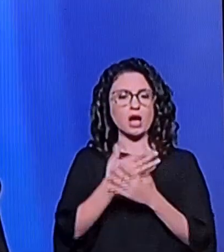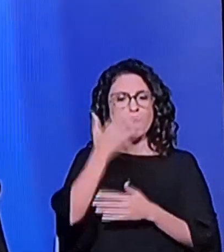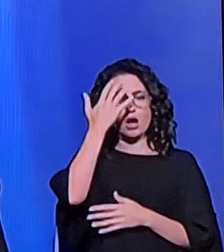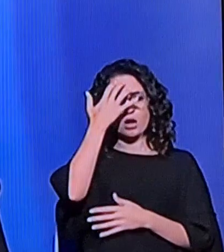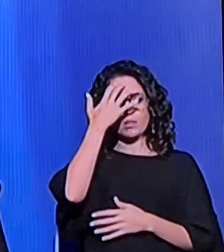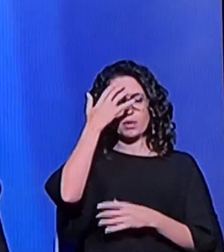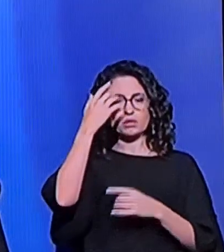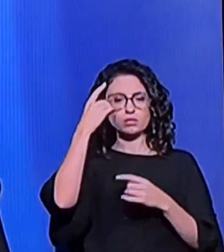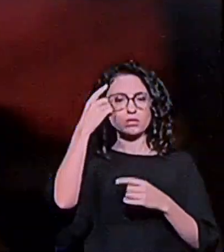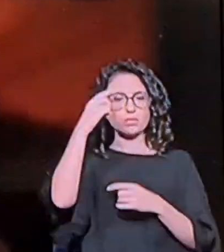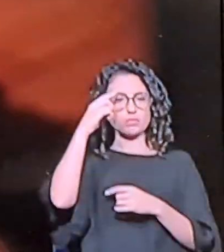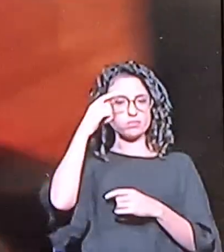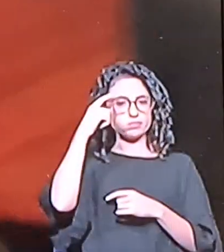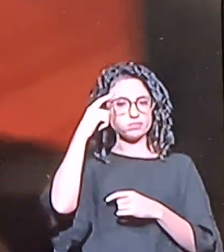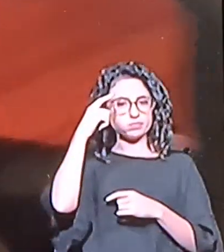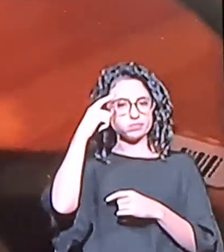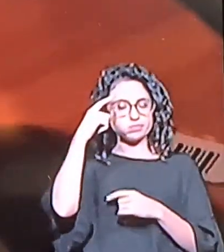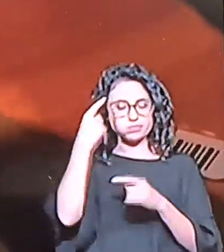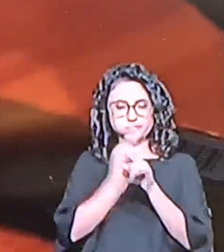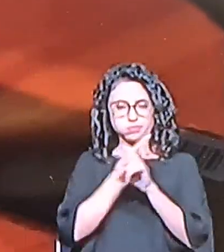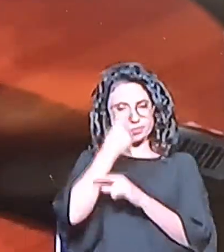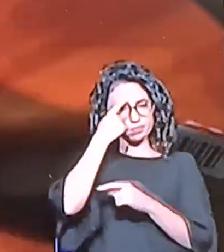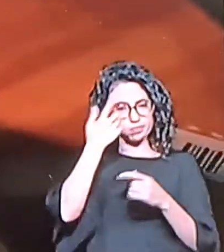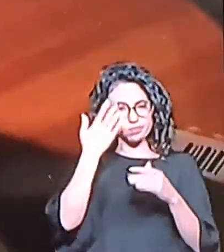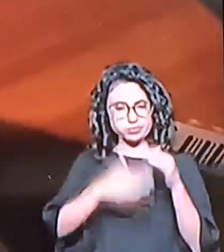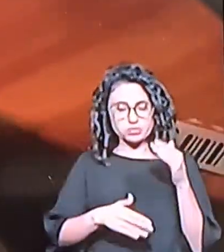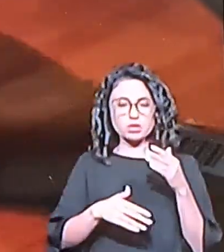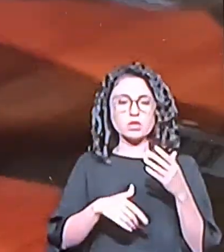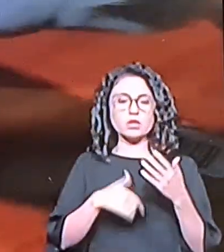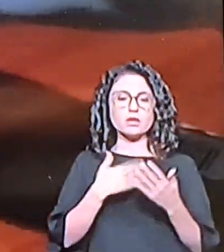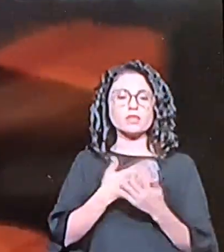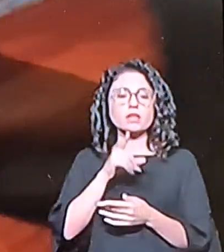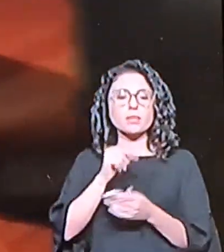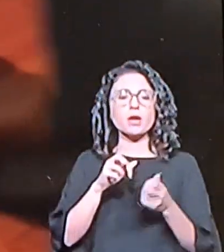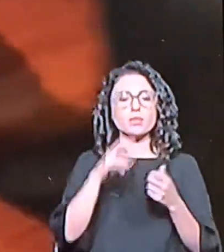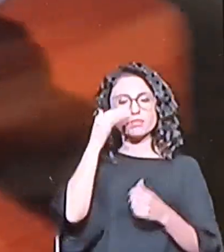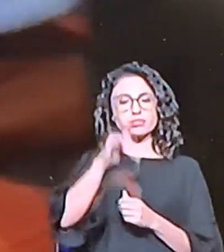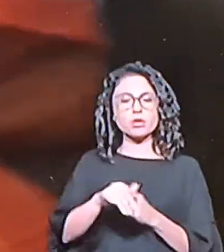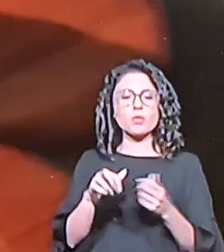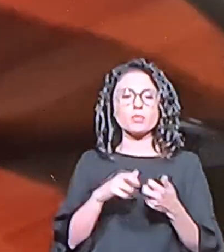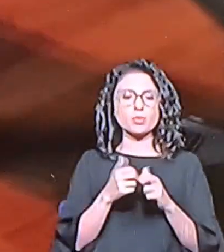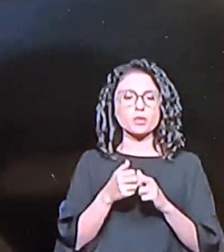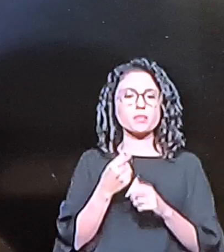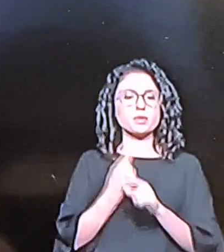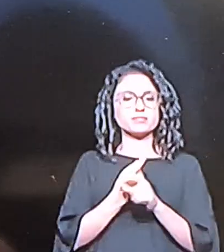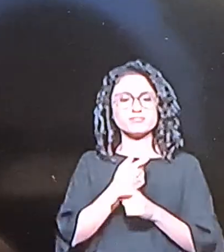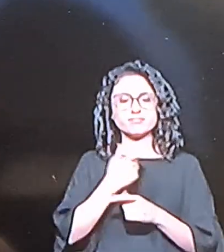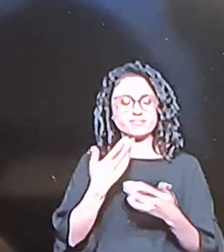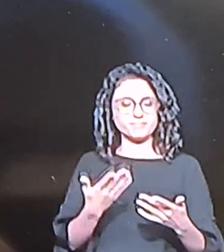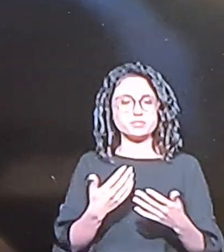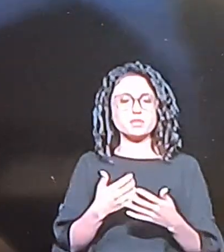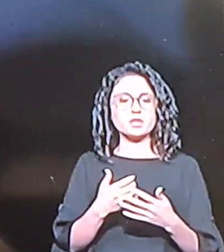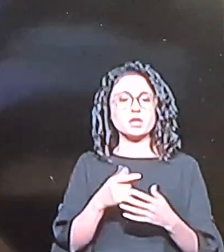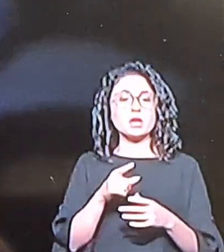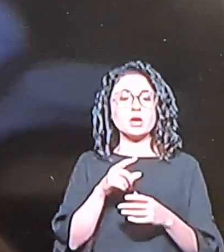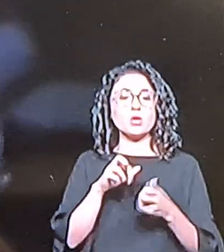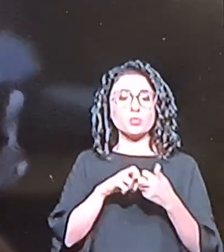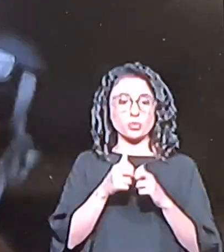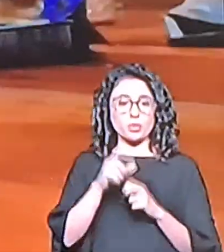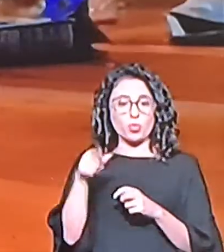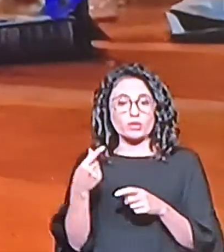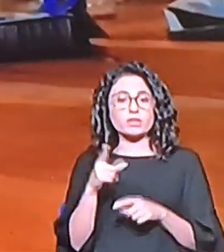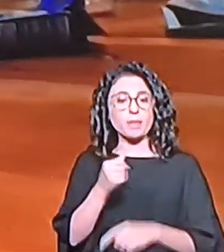analgésicos muito elaborados. Outro risco, diz o investigador, passa pela produção em casa, muitas vezes